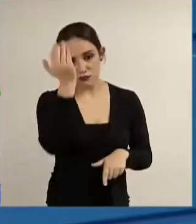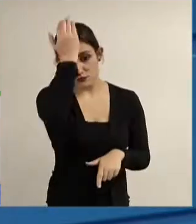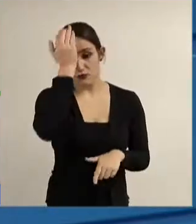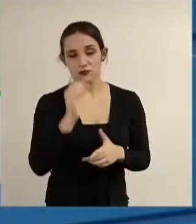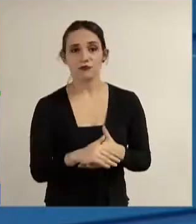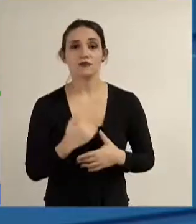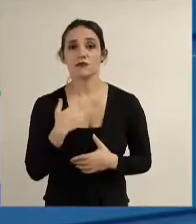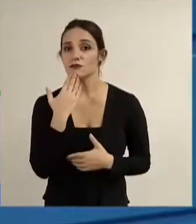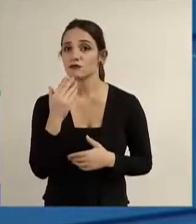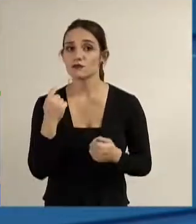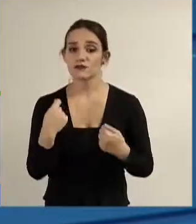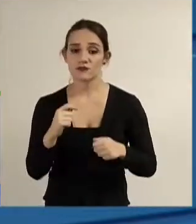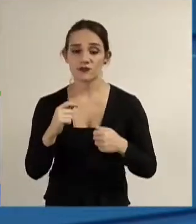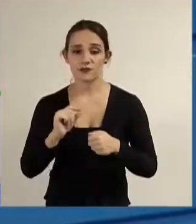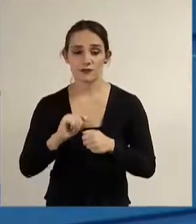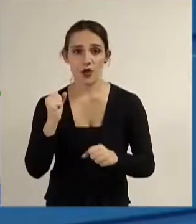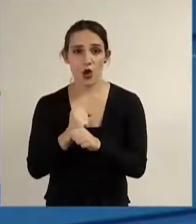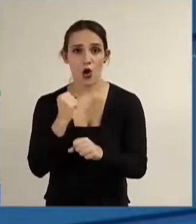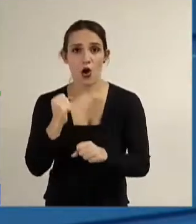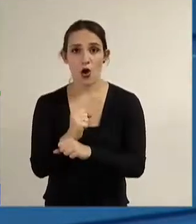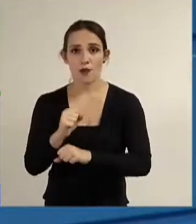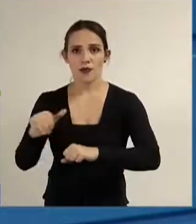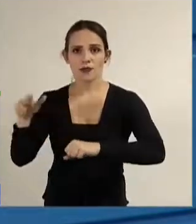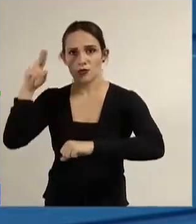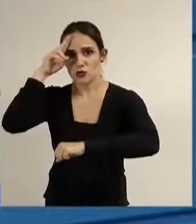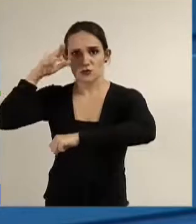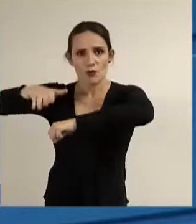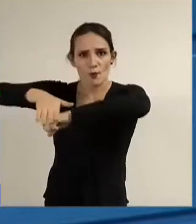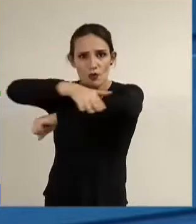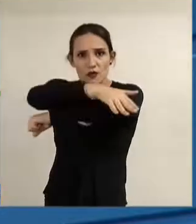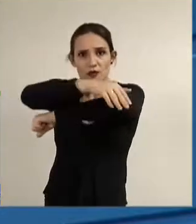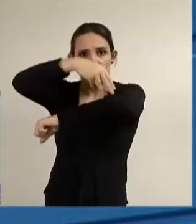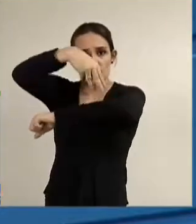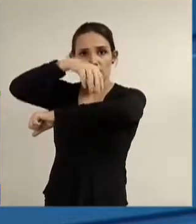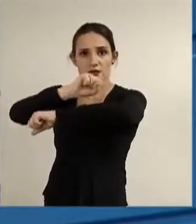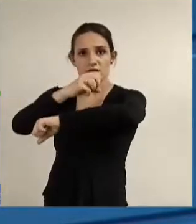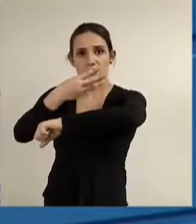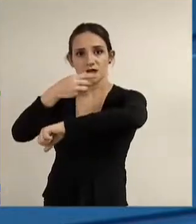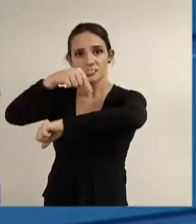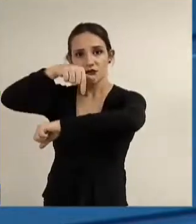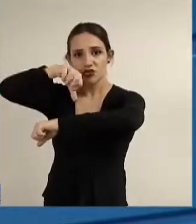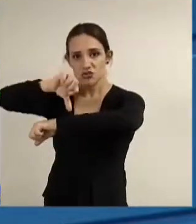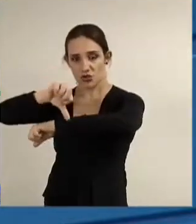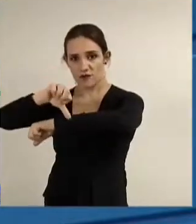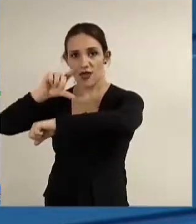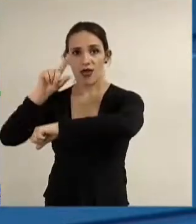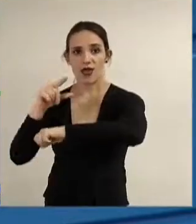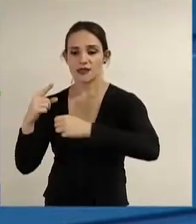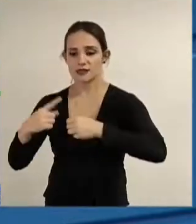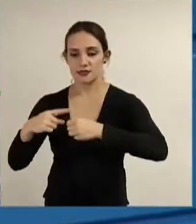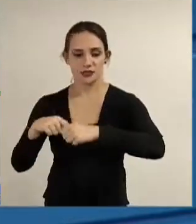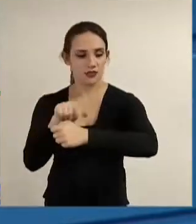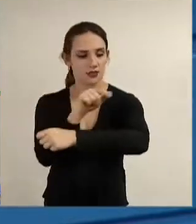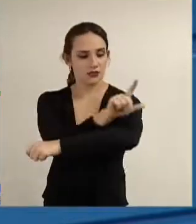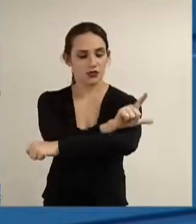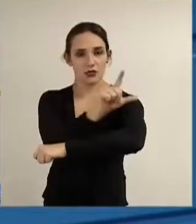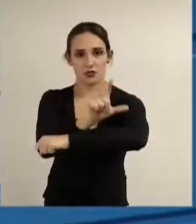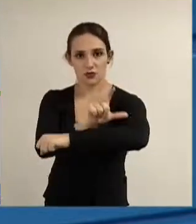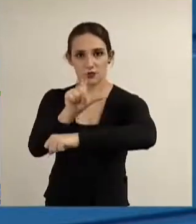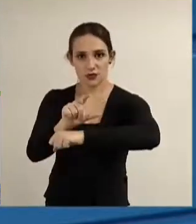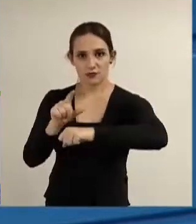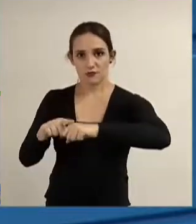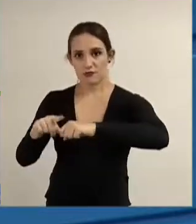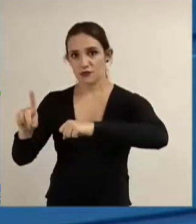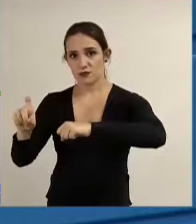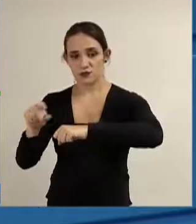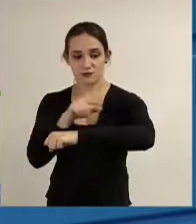solicitando a execução de obras de recapeamento na rodovia MS 379, que liga os municípios de Laguna, Carapã e Dourados.